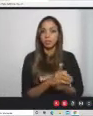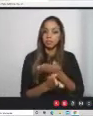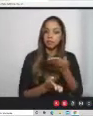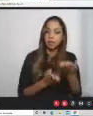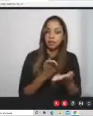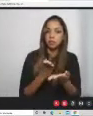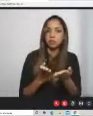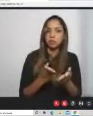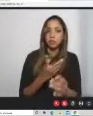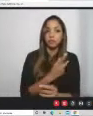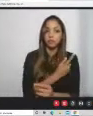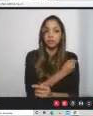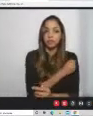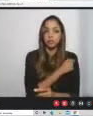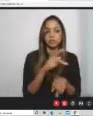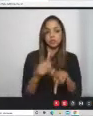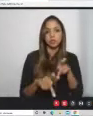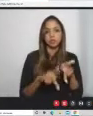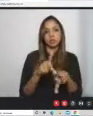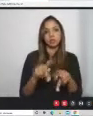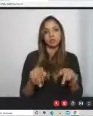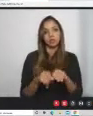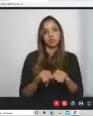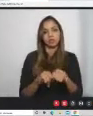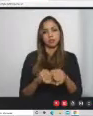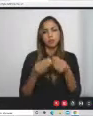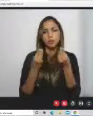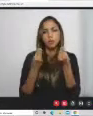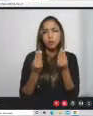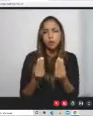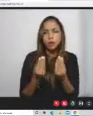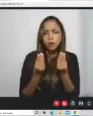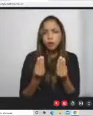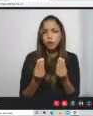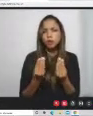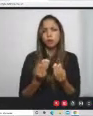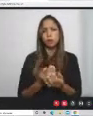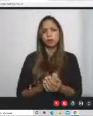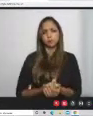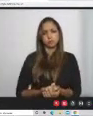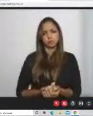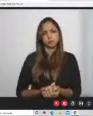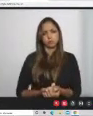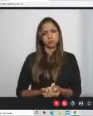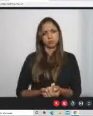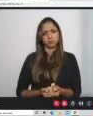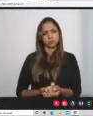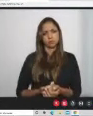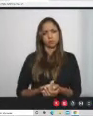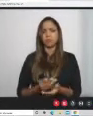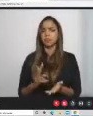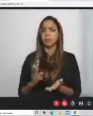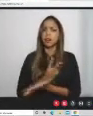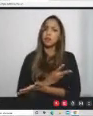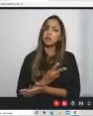população de Parnamirim. Olha que vergonha, senhores vereadores, o que a gente tem passado no nosso